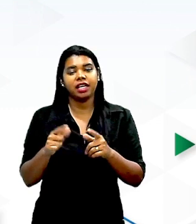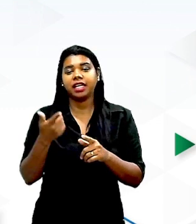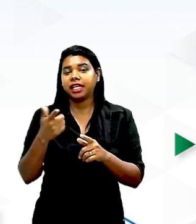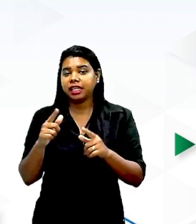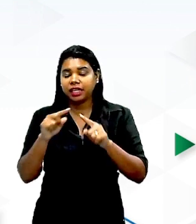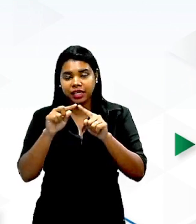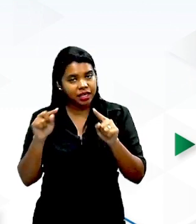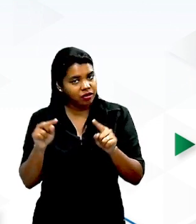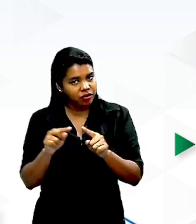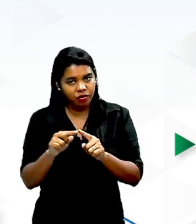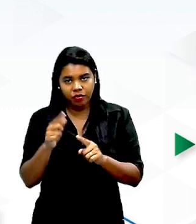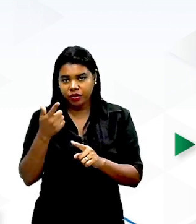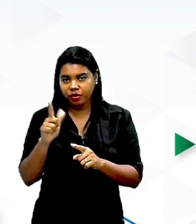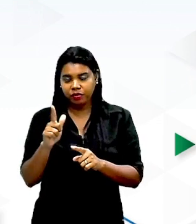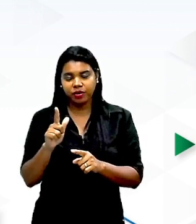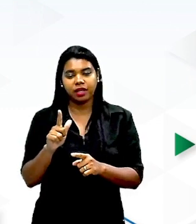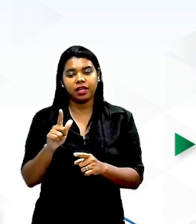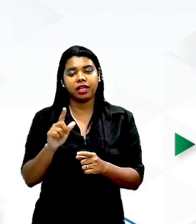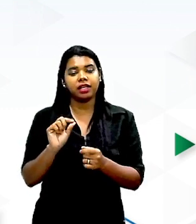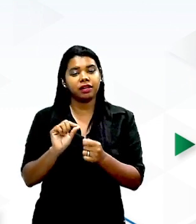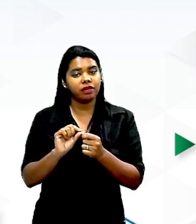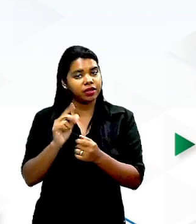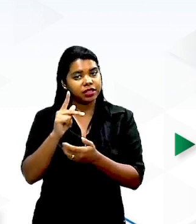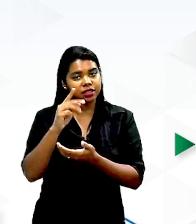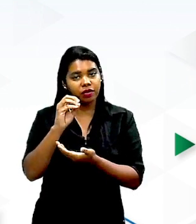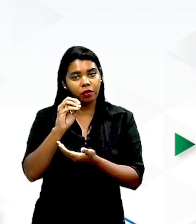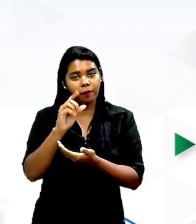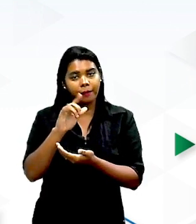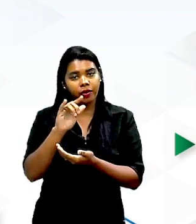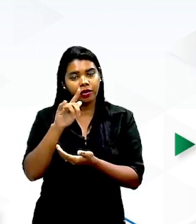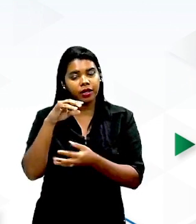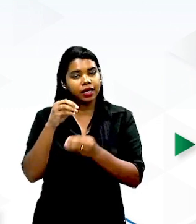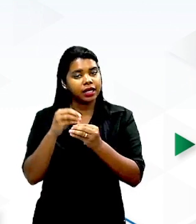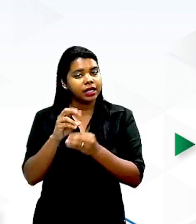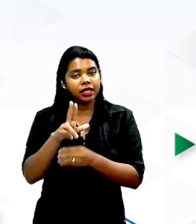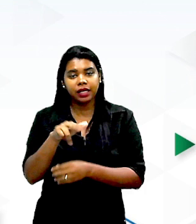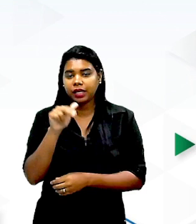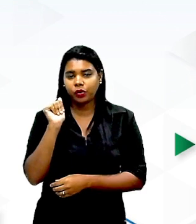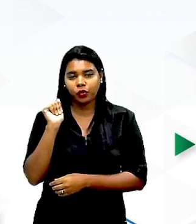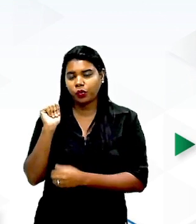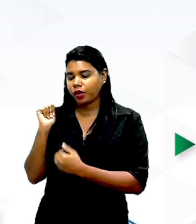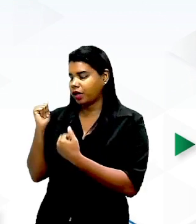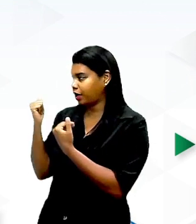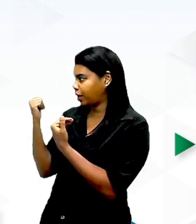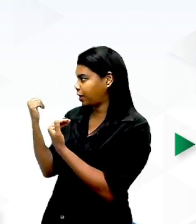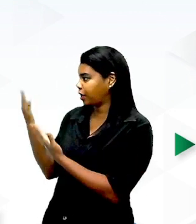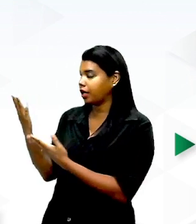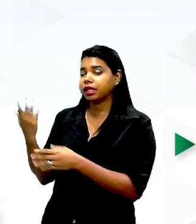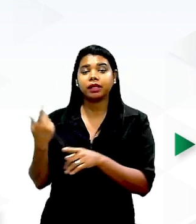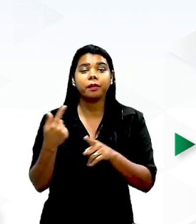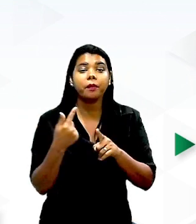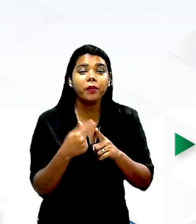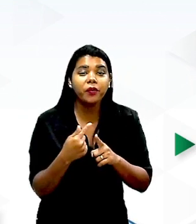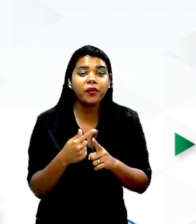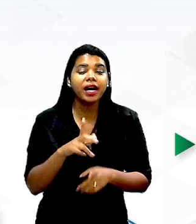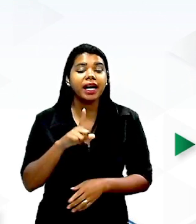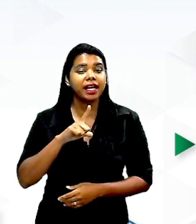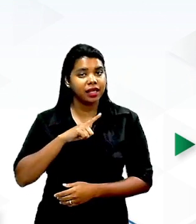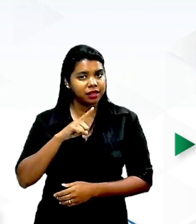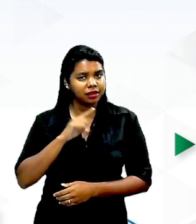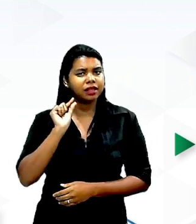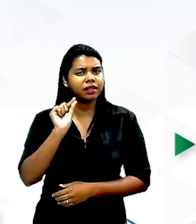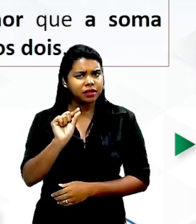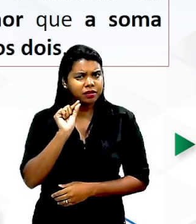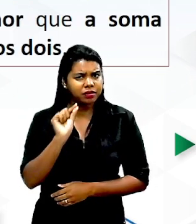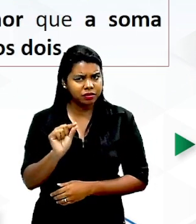triângulo e que ela não vai ser um polígono nunca disposto dessa forma. Até porque existe para isso